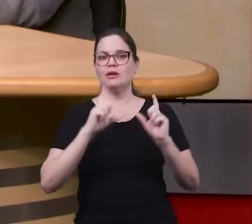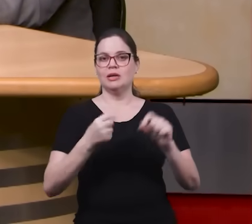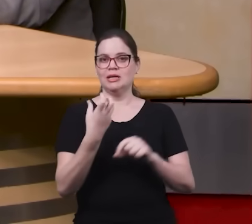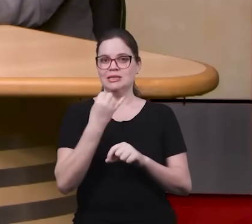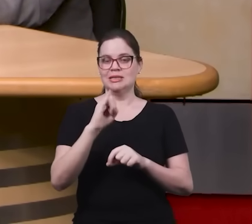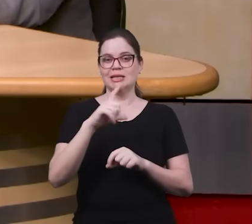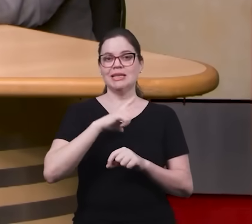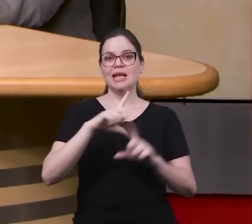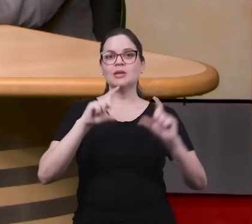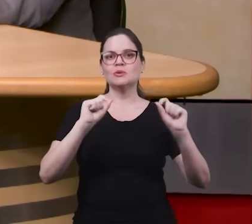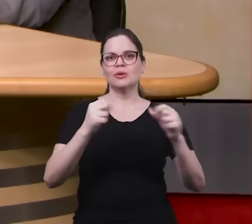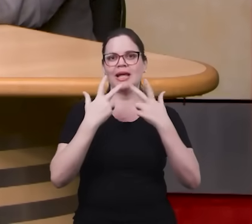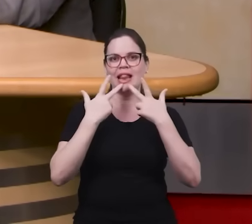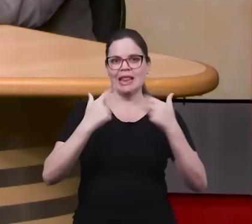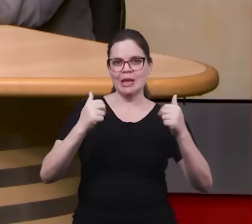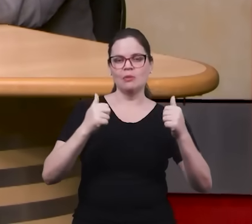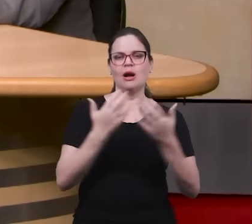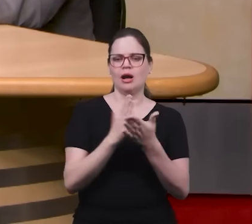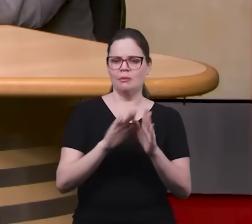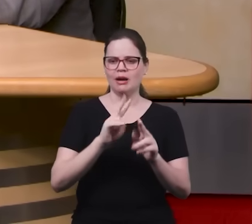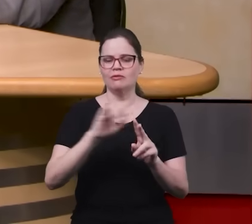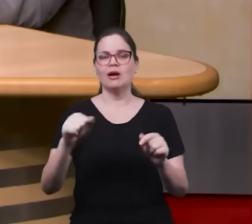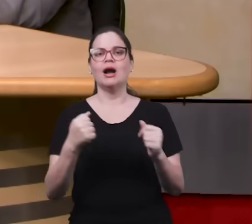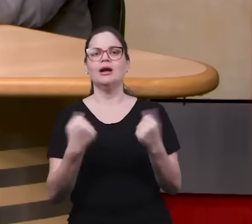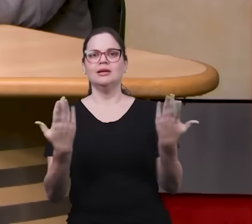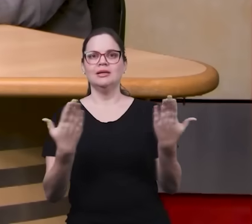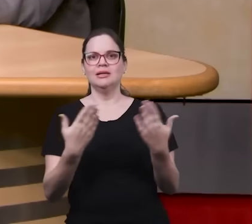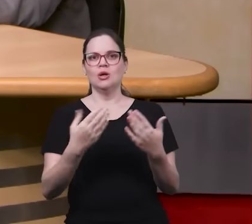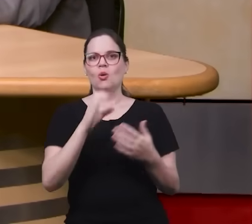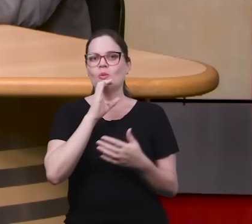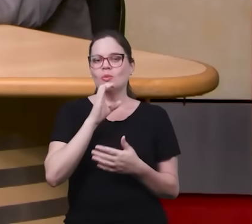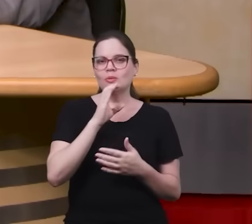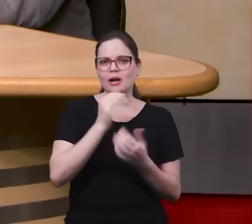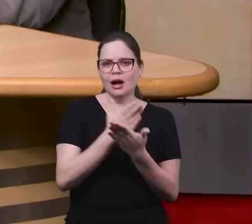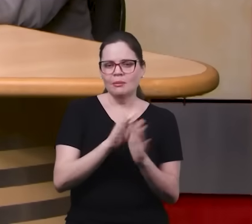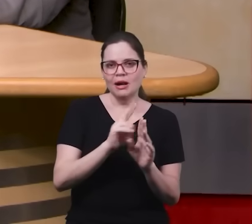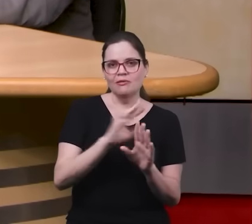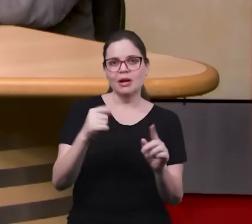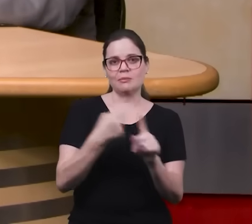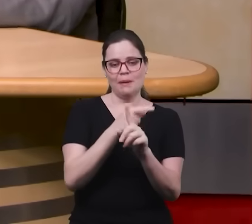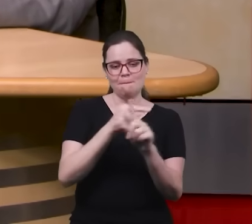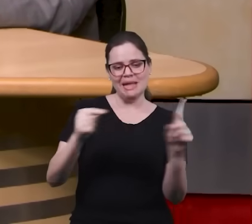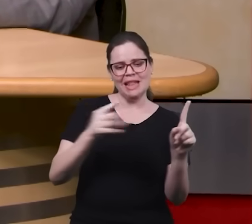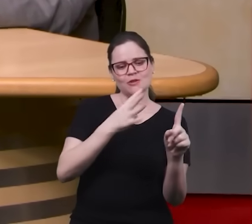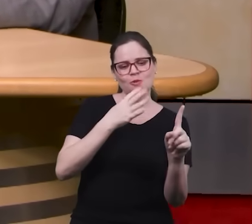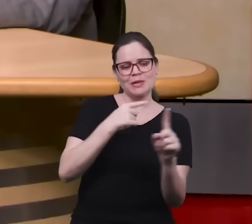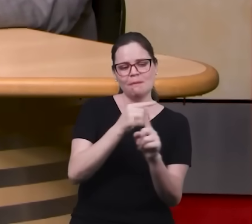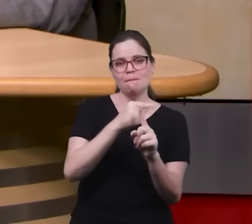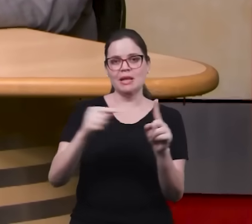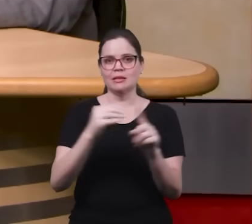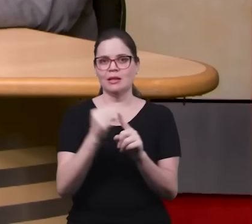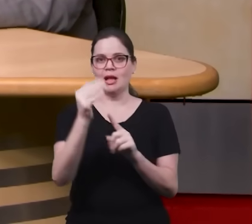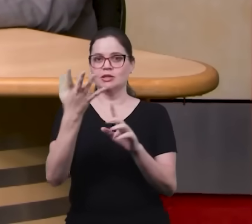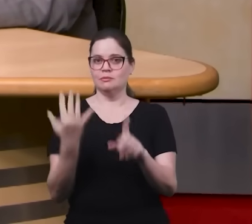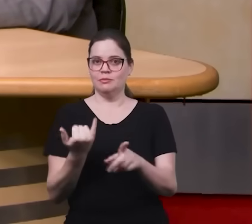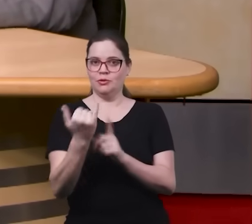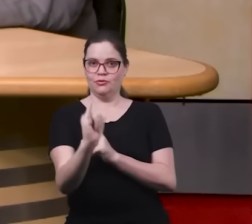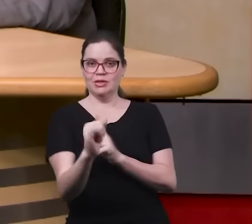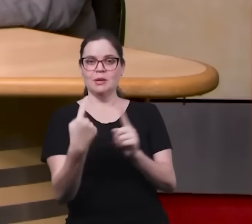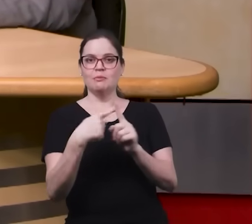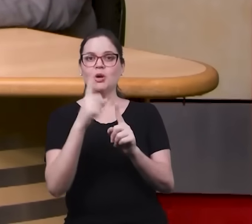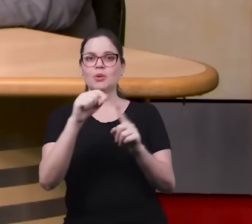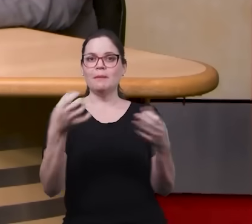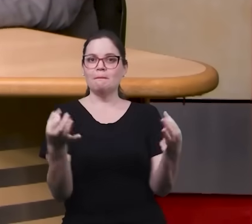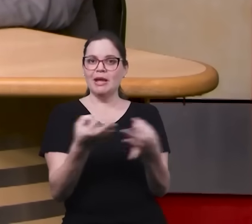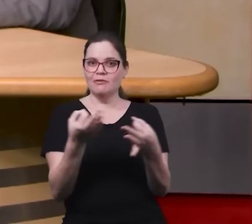ciência desaparecerá, porque em parte conhecemos, em parte profetizamos. Mas quando vieram o que é perfeito, então eles alegam que perfeito era o cânon cristão,